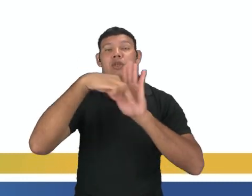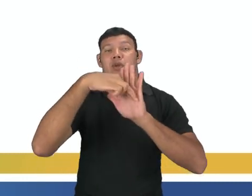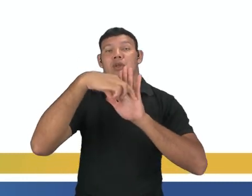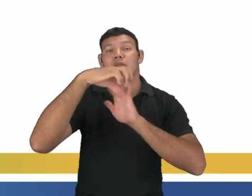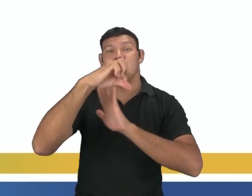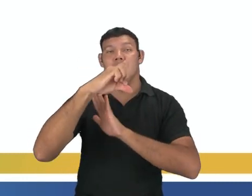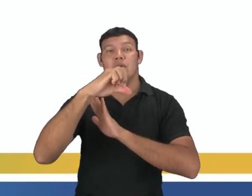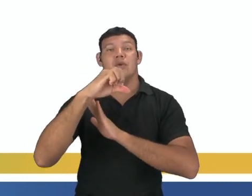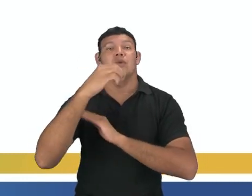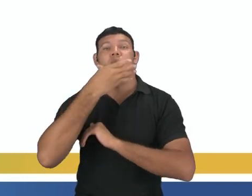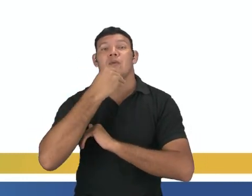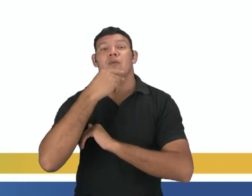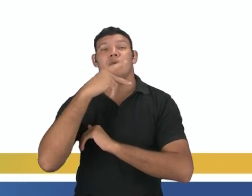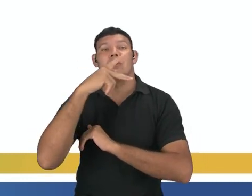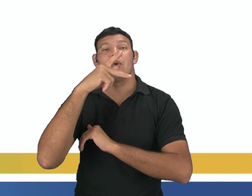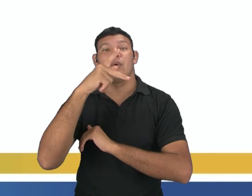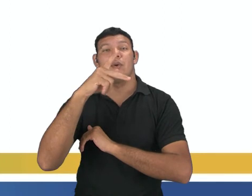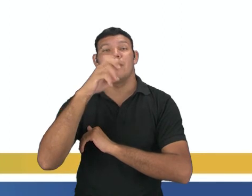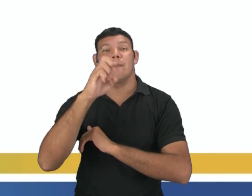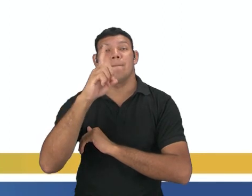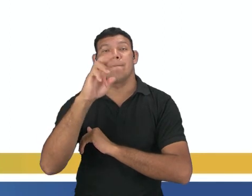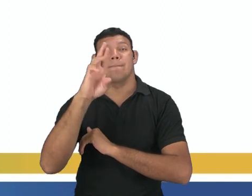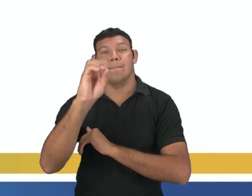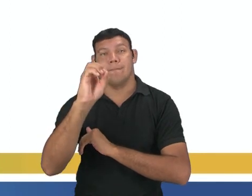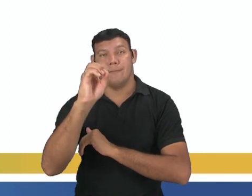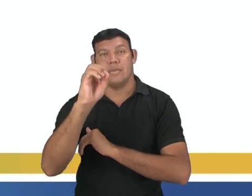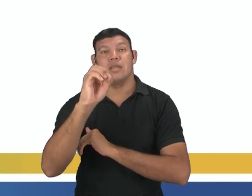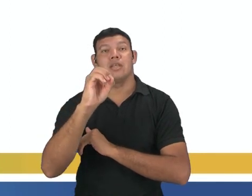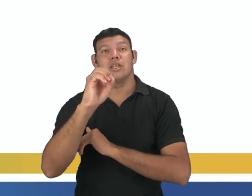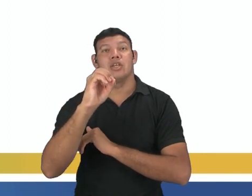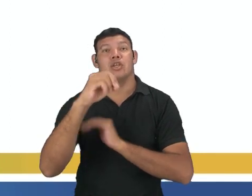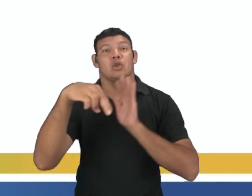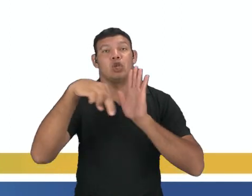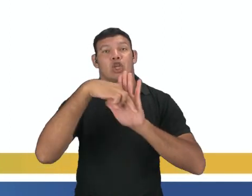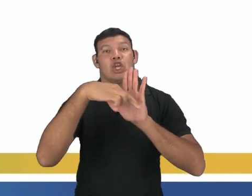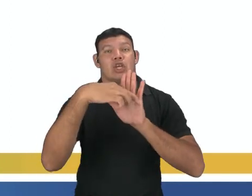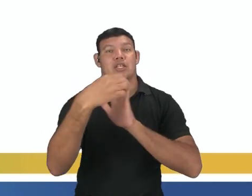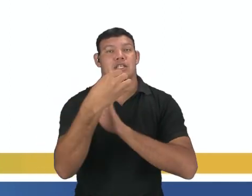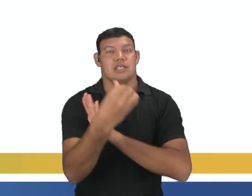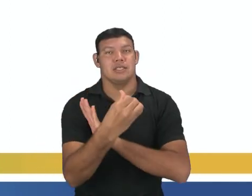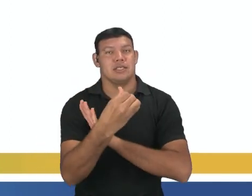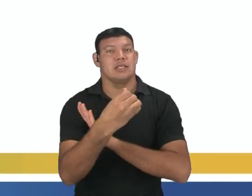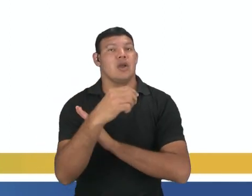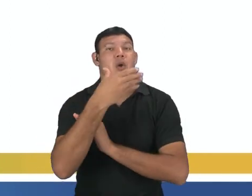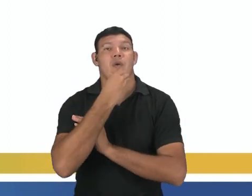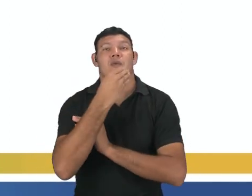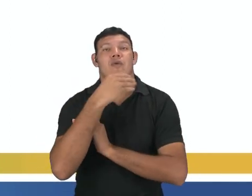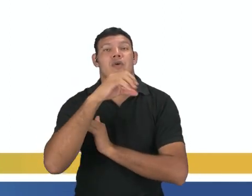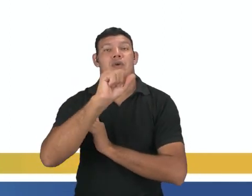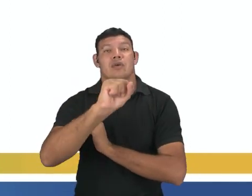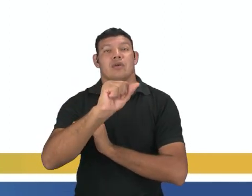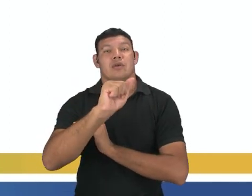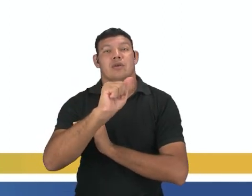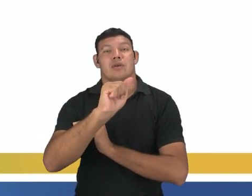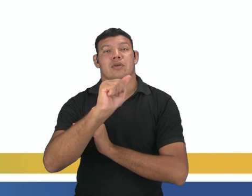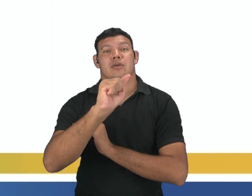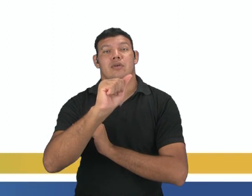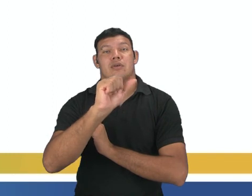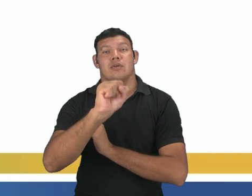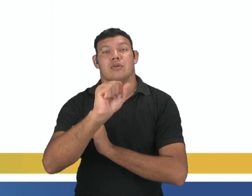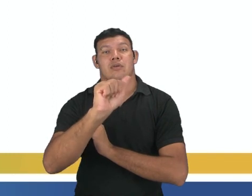pontos. E Saulo, nós temos aqui 9 pontos. Percebemos aqui que já temos 3 com 9 pontos. Um com